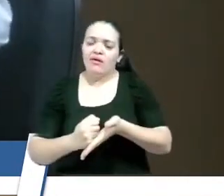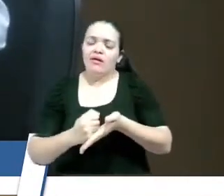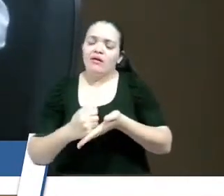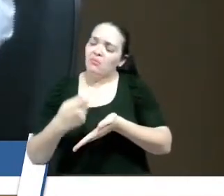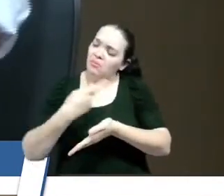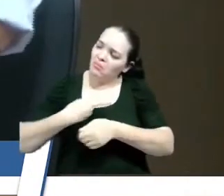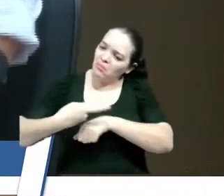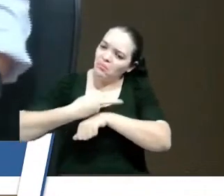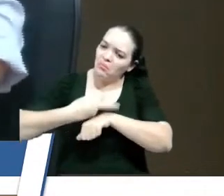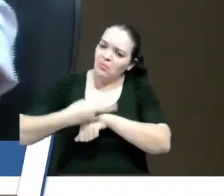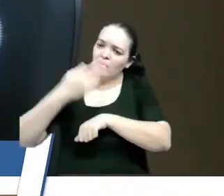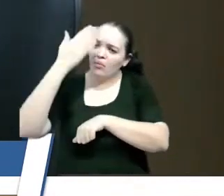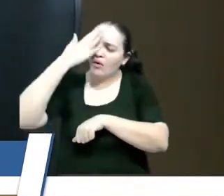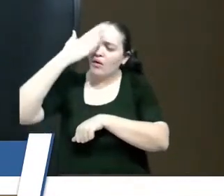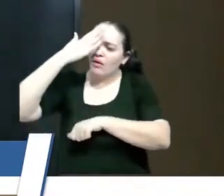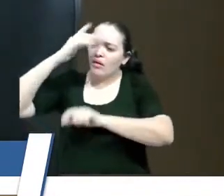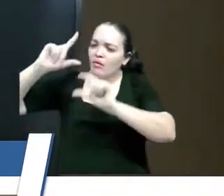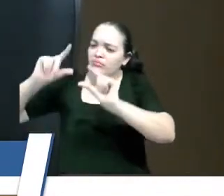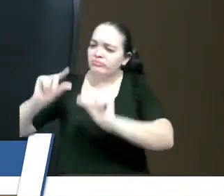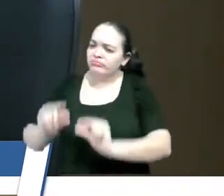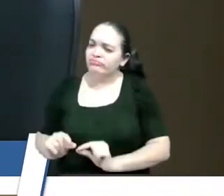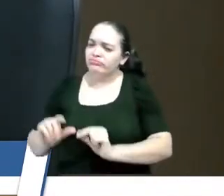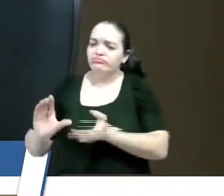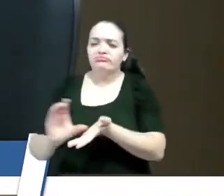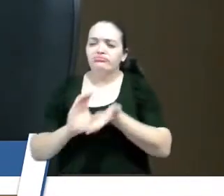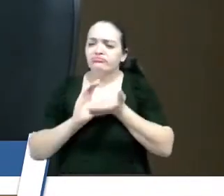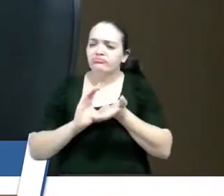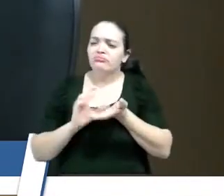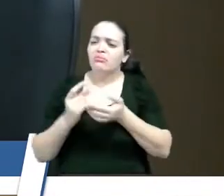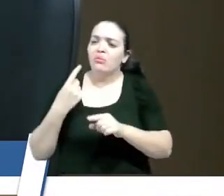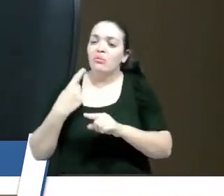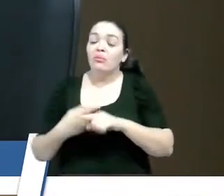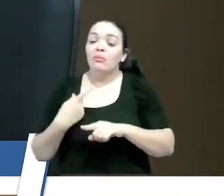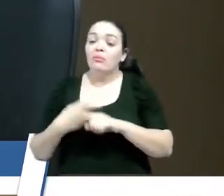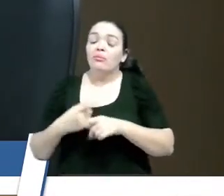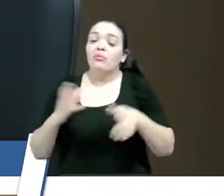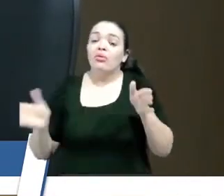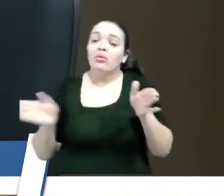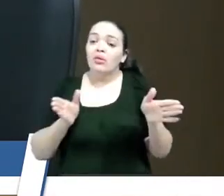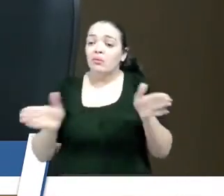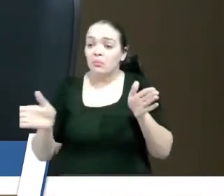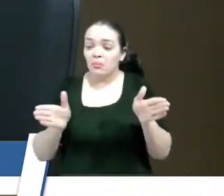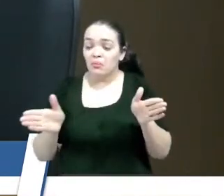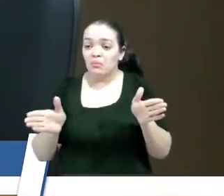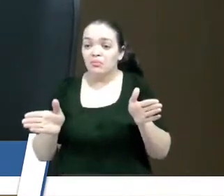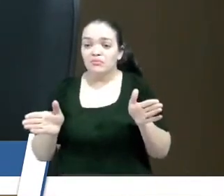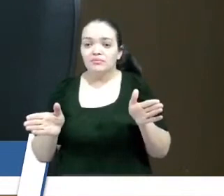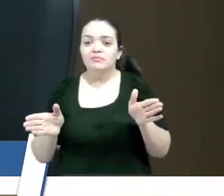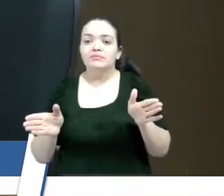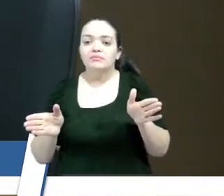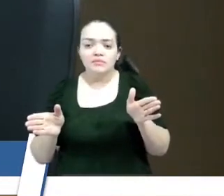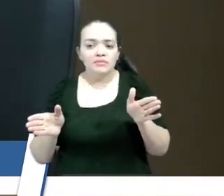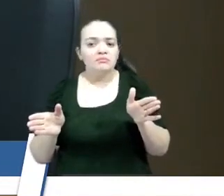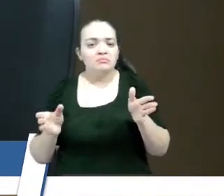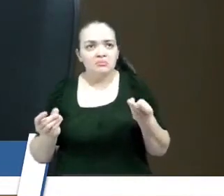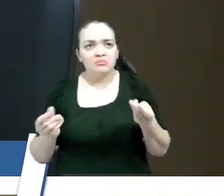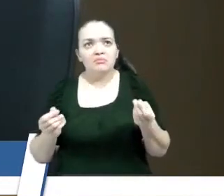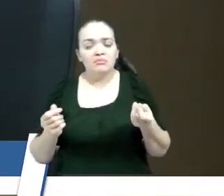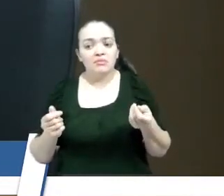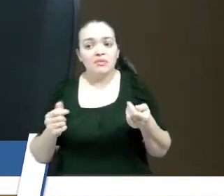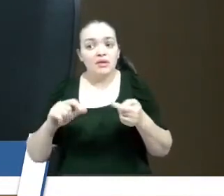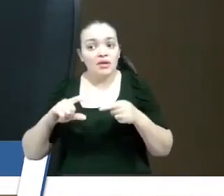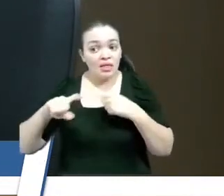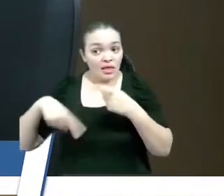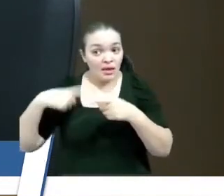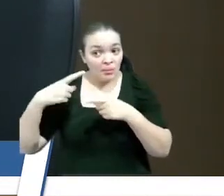falando da redução de recursos, justamente num período de praticamente pós-pandemia, mas ainda